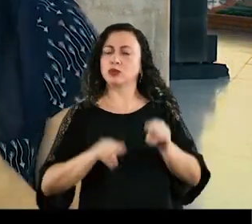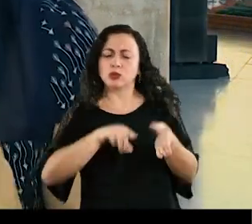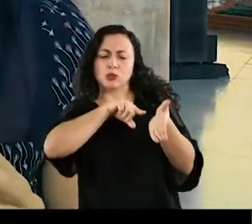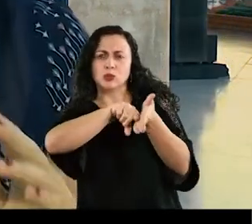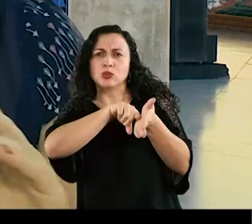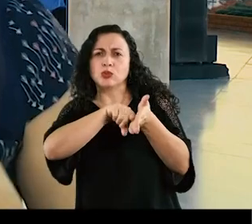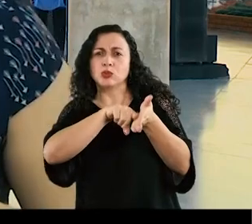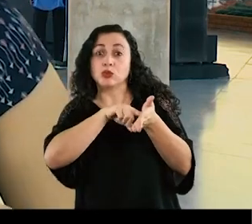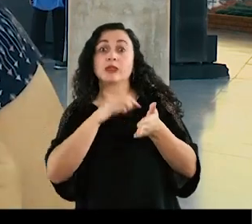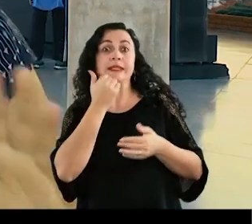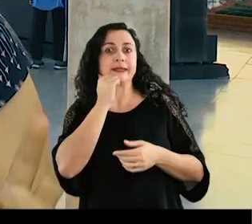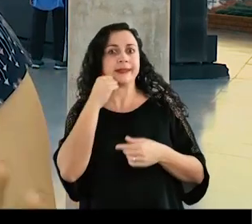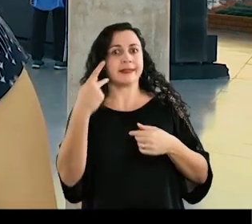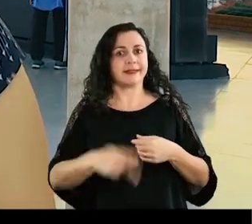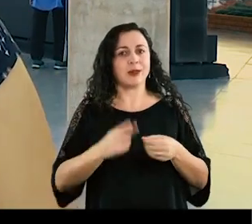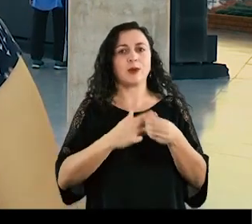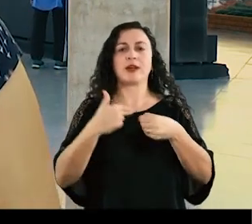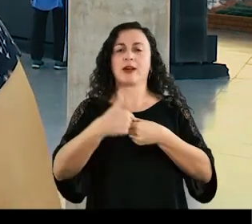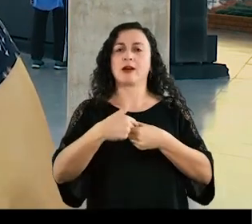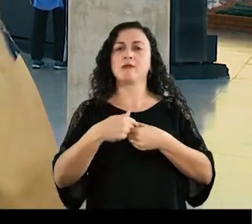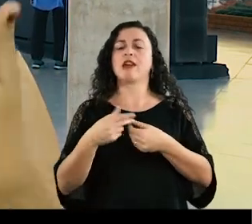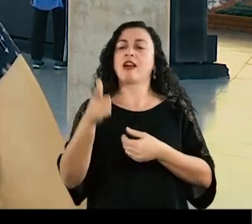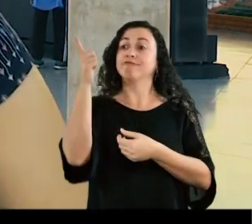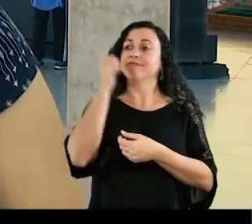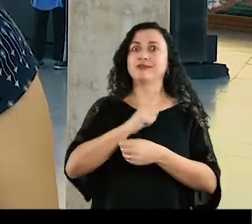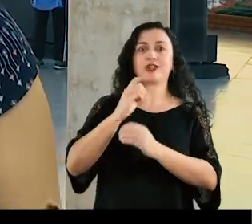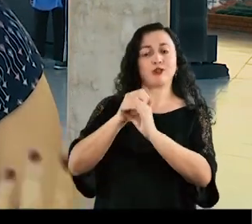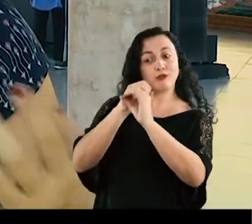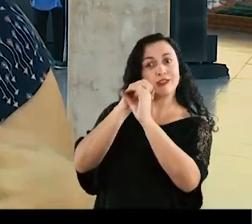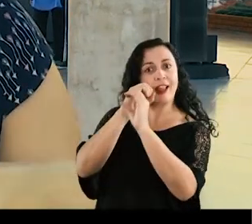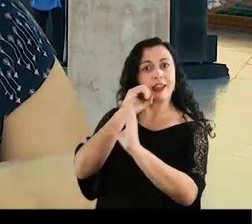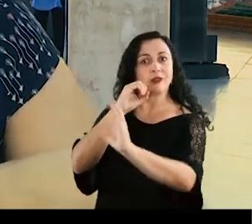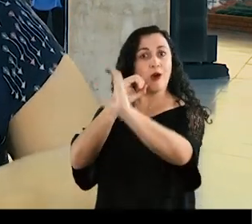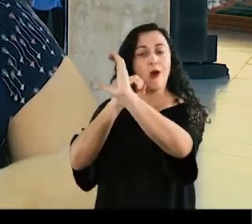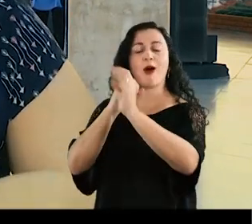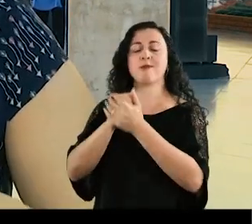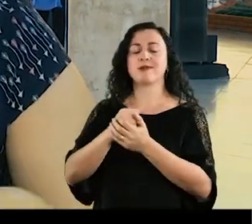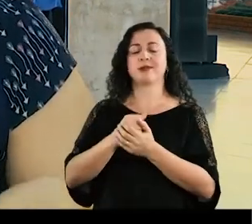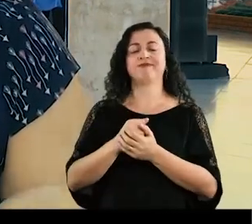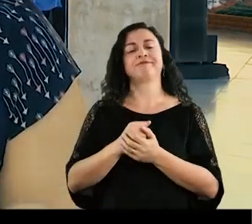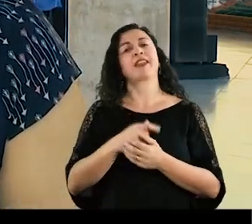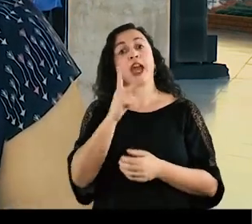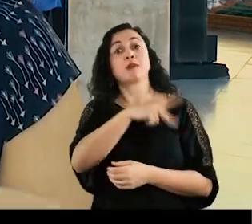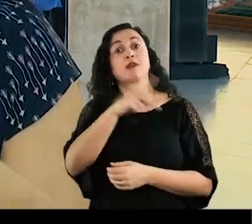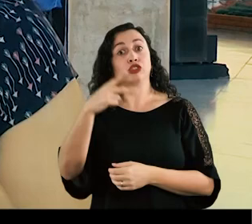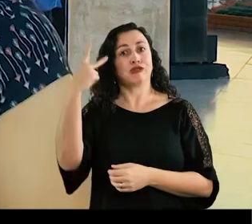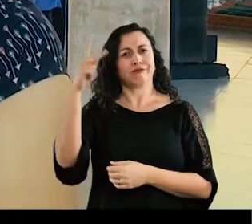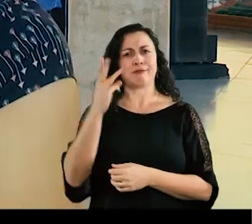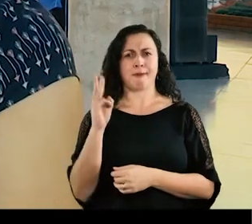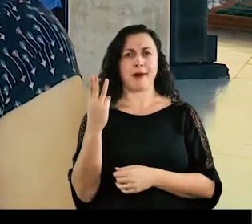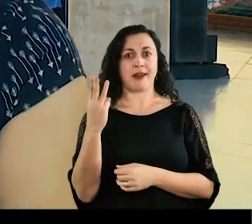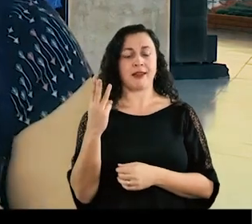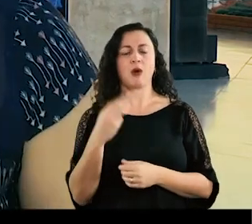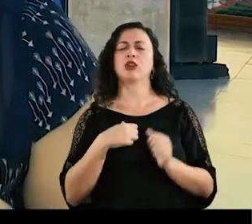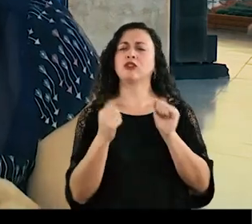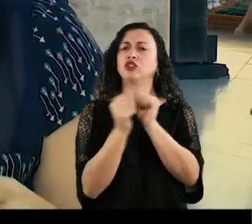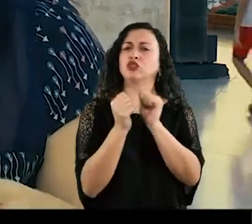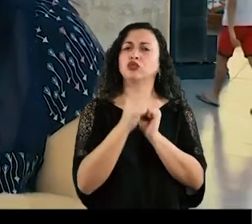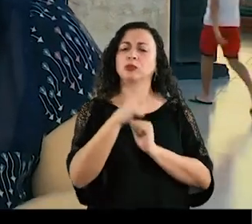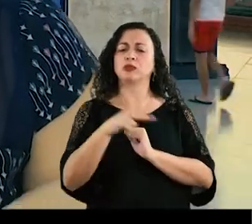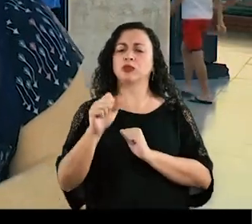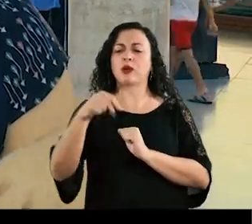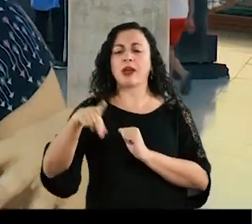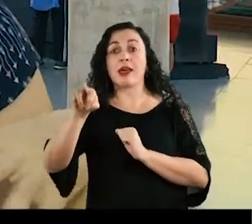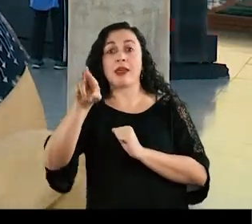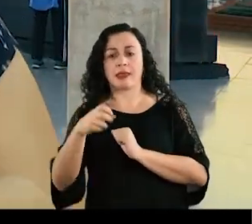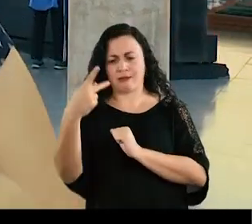Unicamp. A gente recebeu um telescópio de um professor do Maranhão e eu estava aqui numa observação junto com o professor André, que é docente da